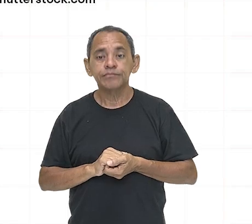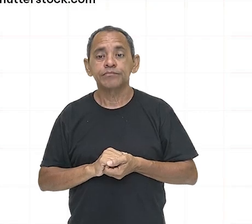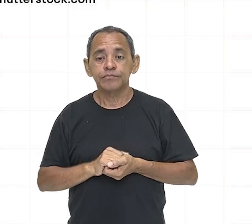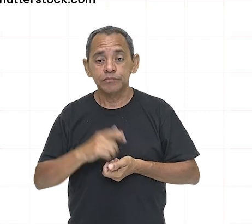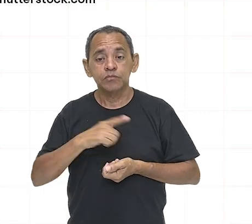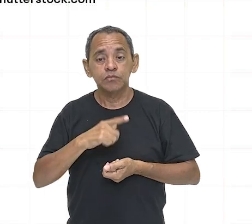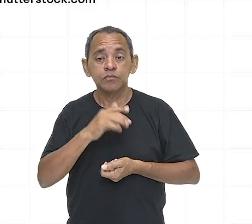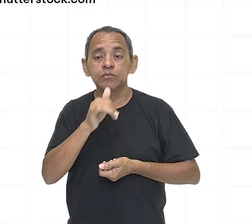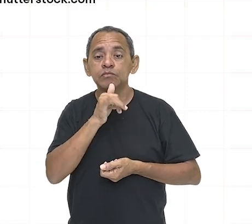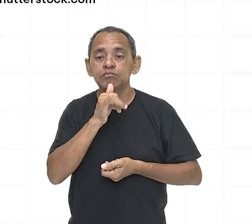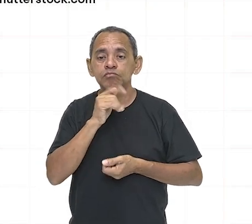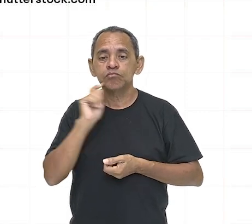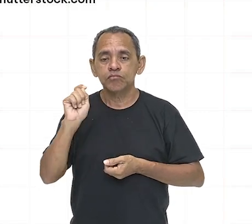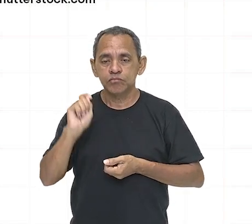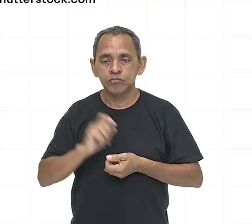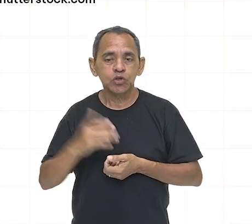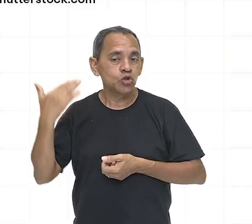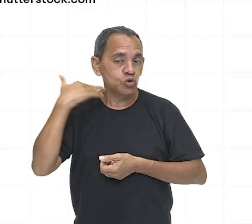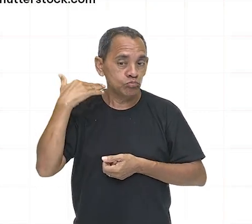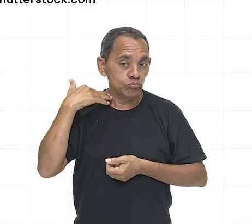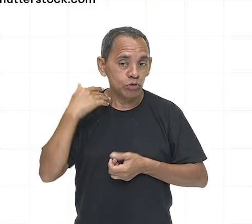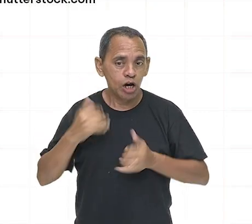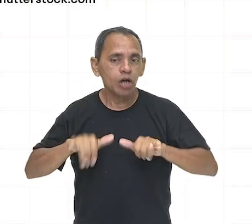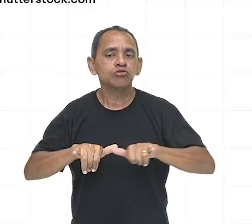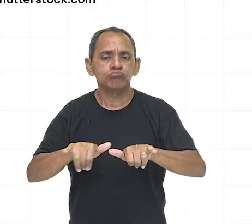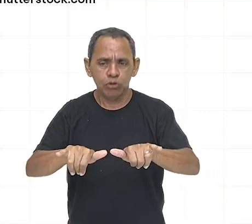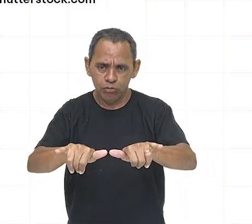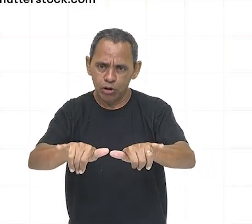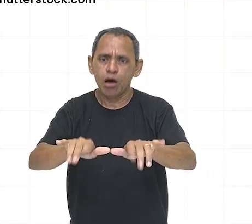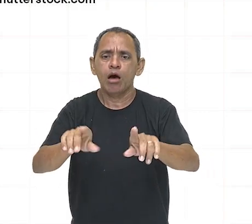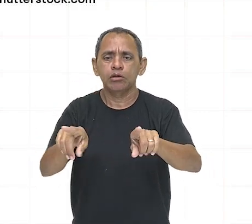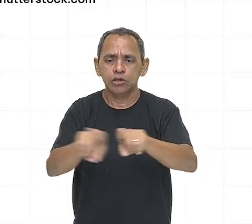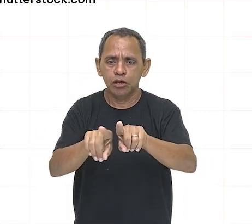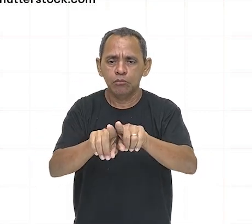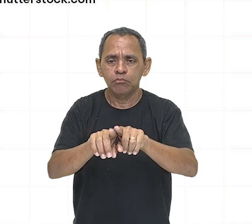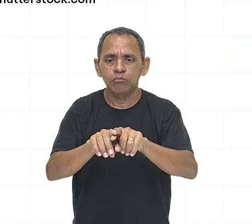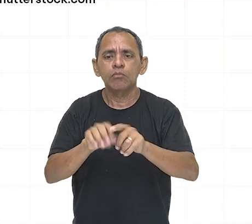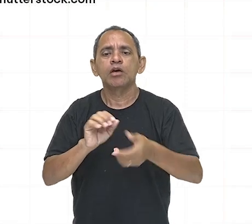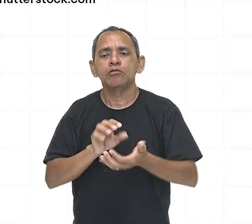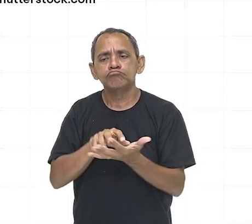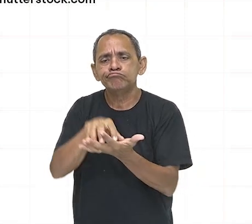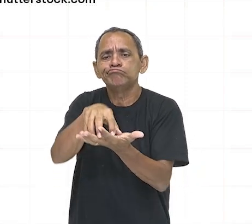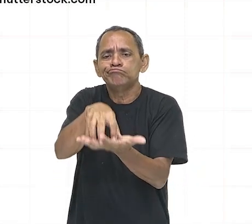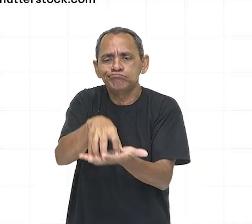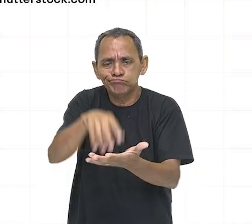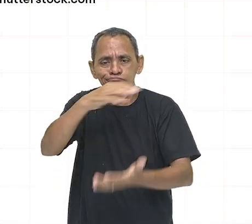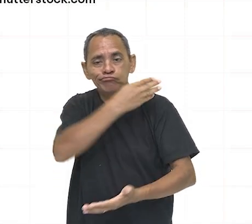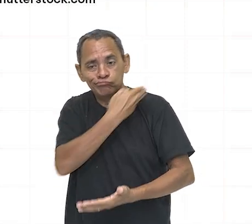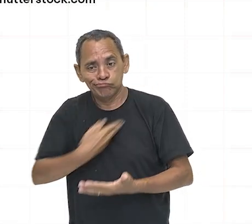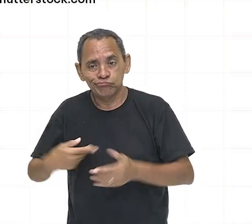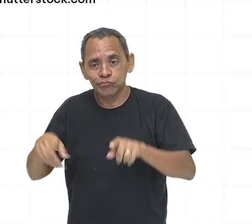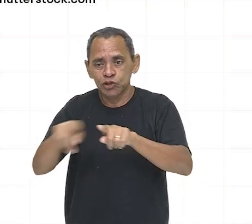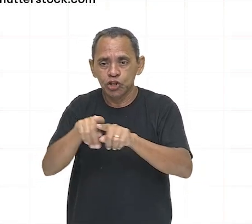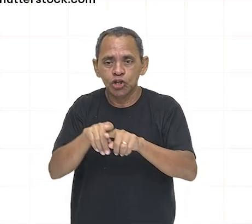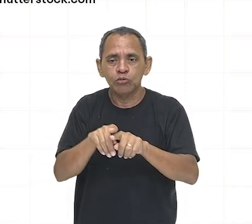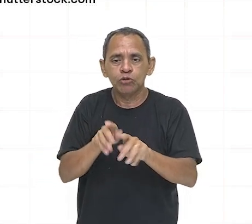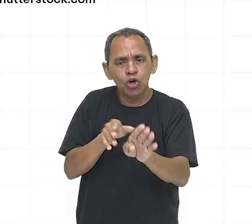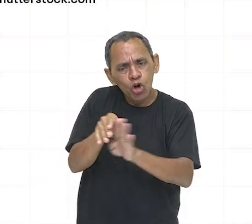exemplos o funcionamento dos bancos, dos supermercados, transporte público,